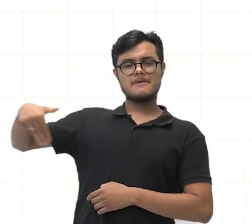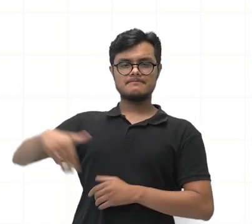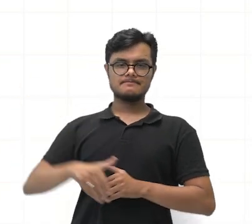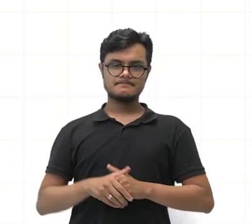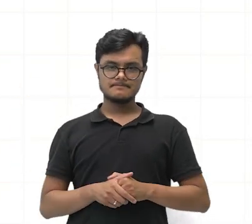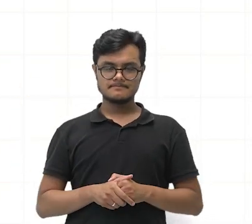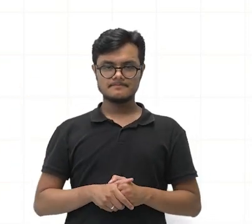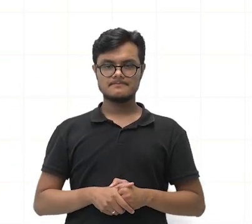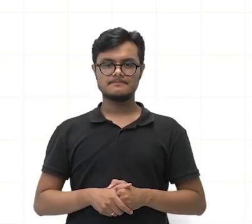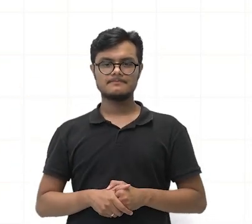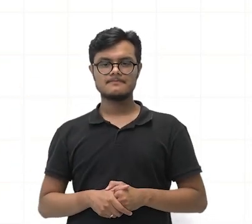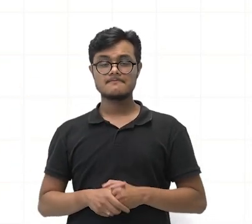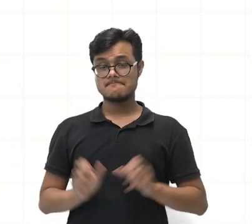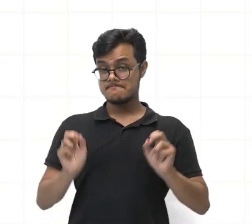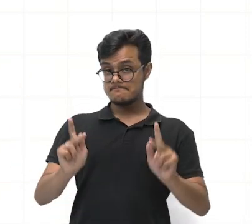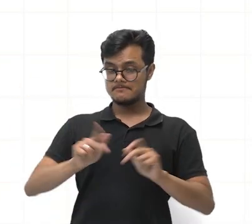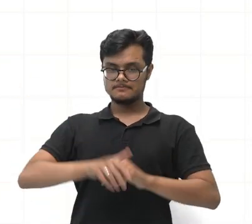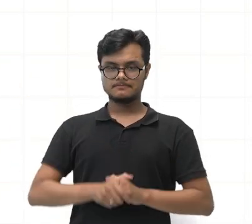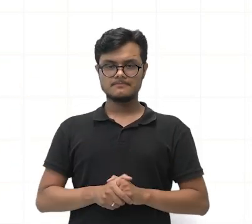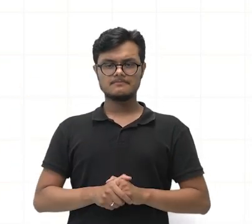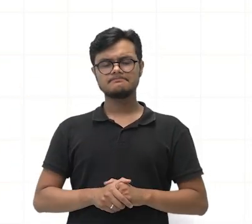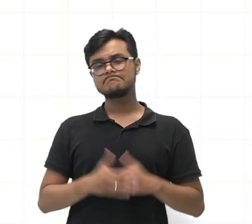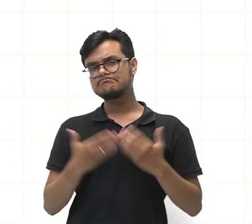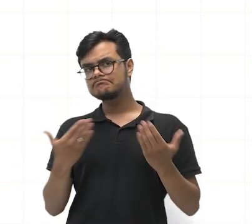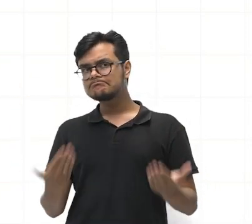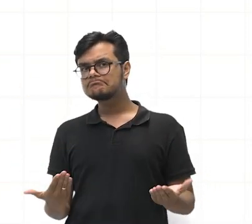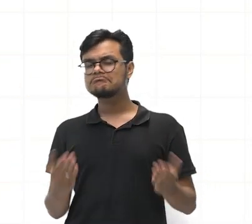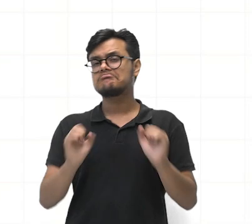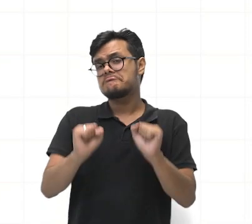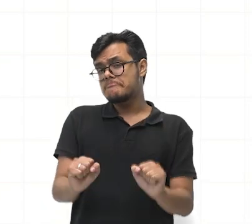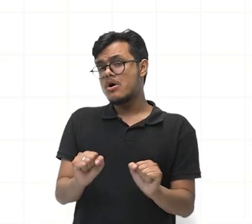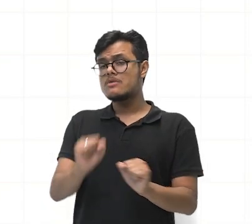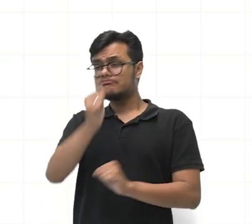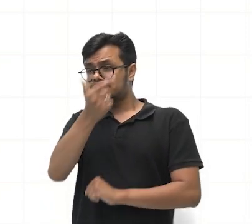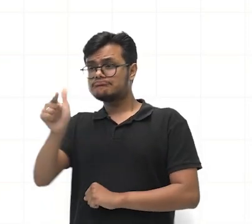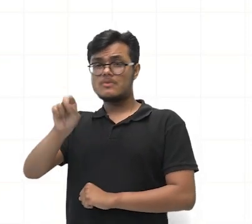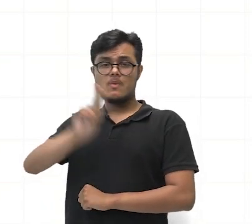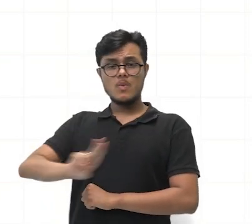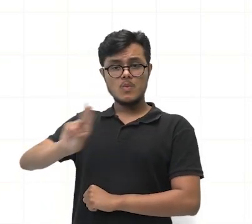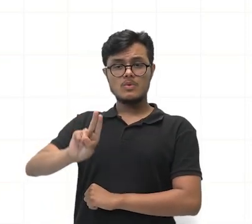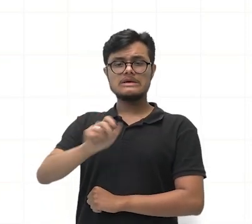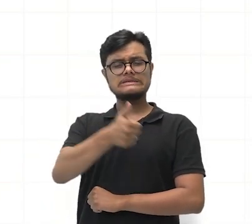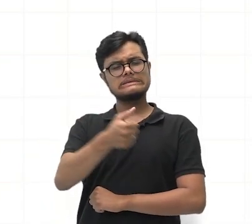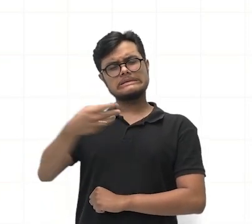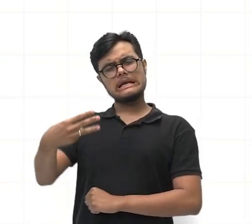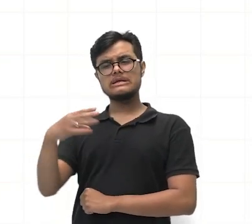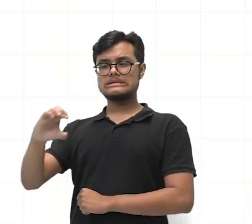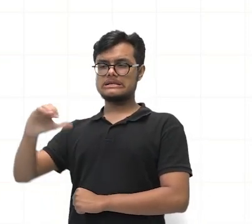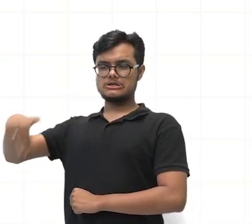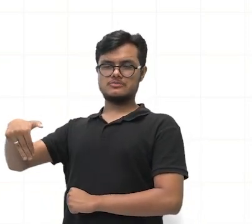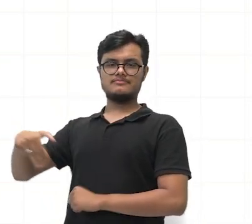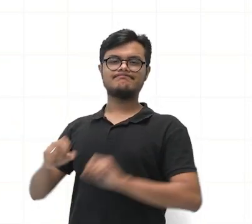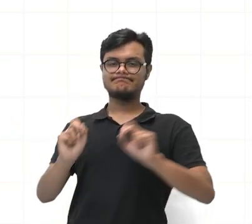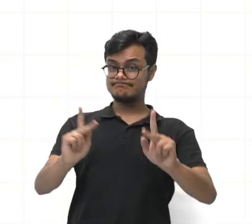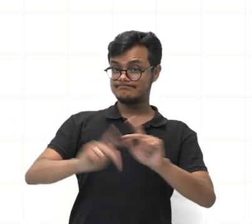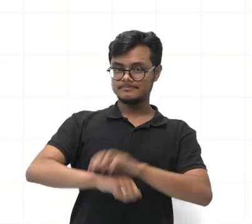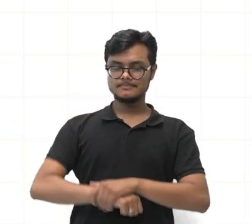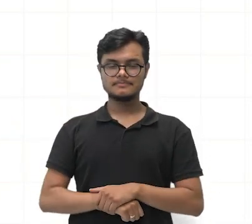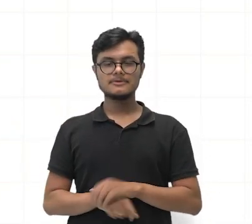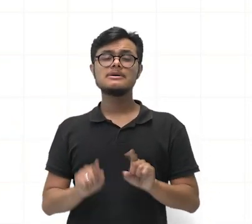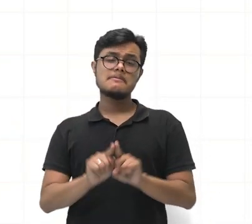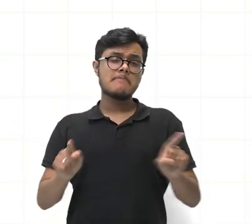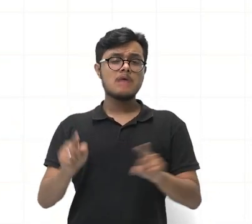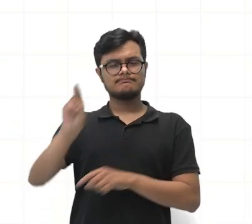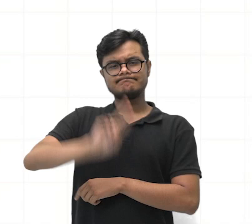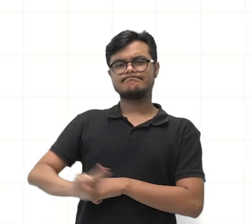0,13 metros. Tudo bem? Em outras palavras, poderíamos também dizer que é 13 centímetros, tá bom?